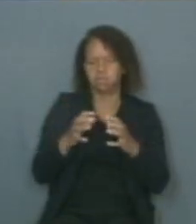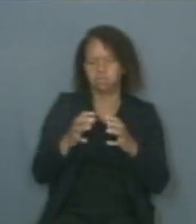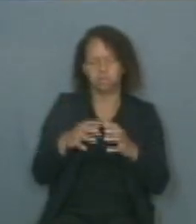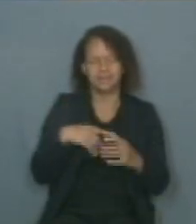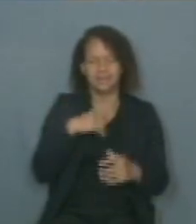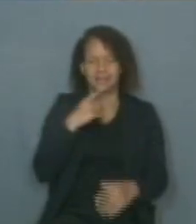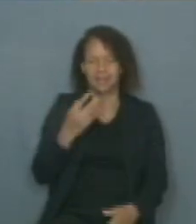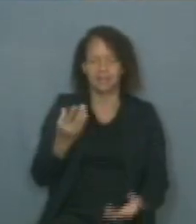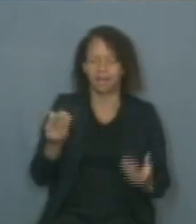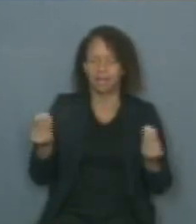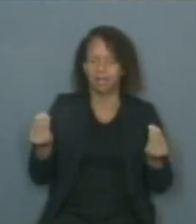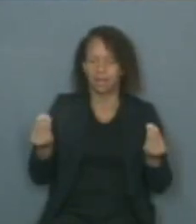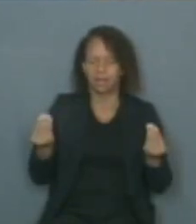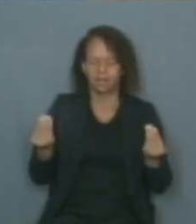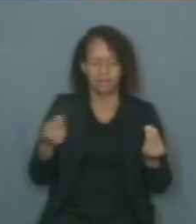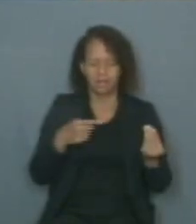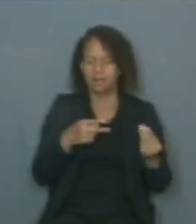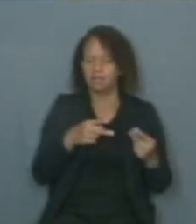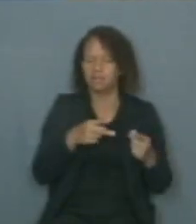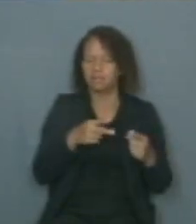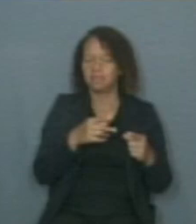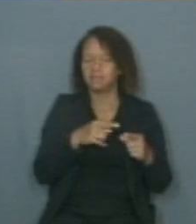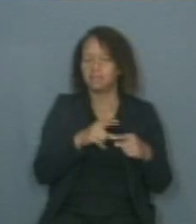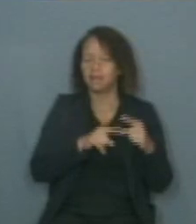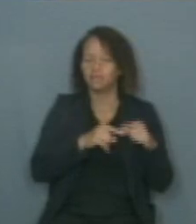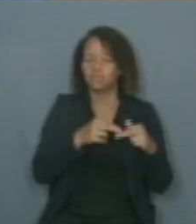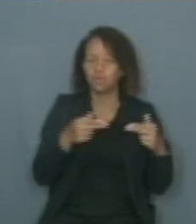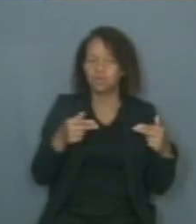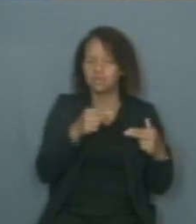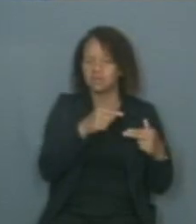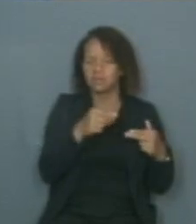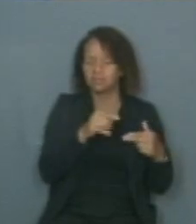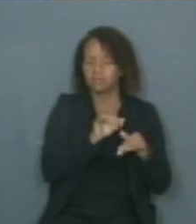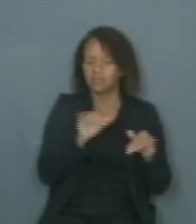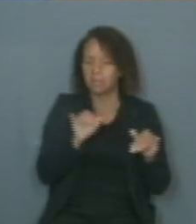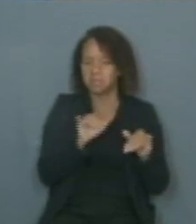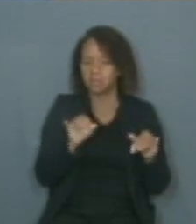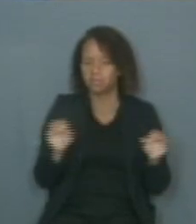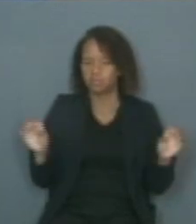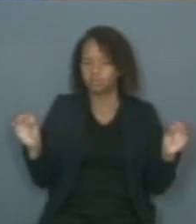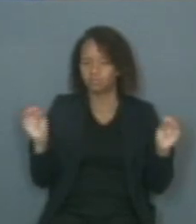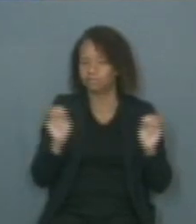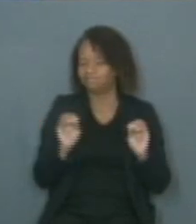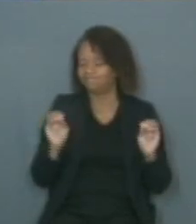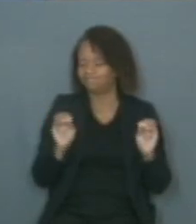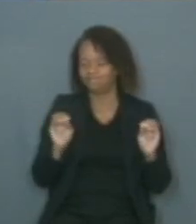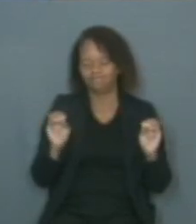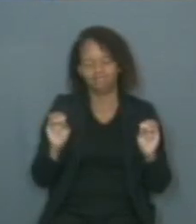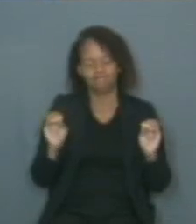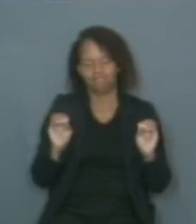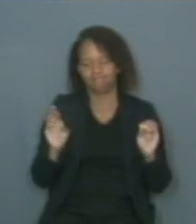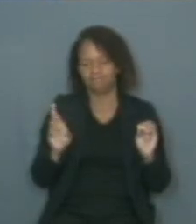inventário? Para onde as peças daqui foram? Tem essa informação? Não tem.